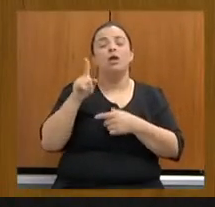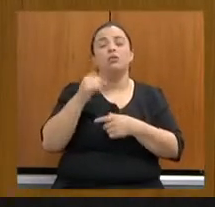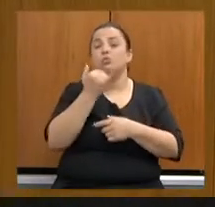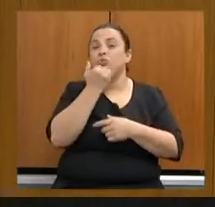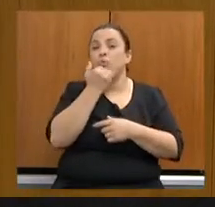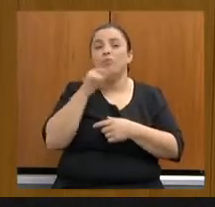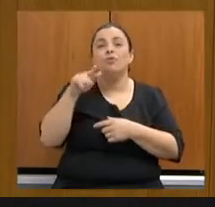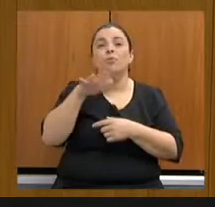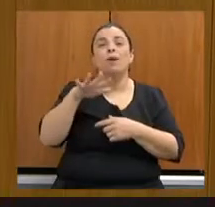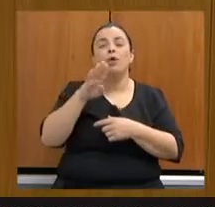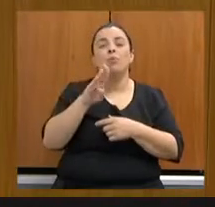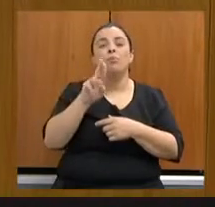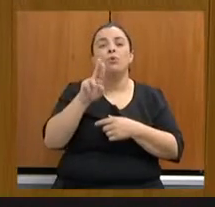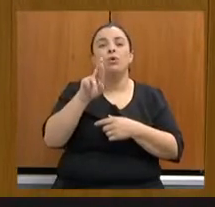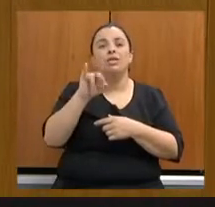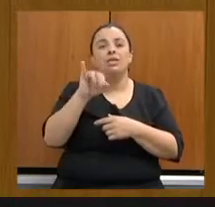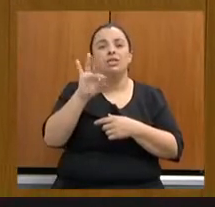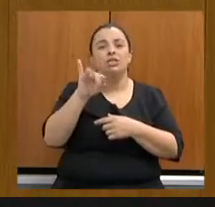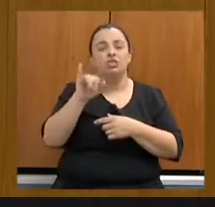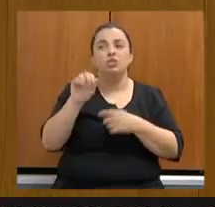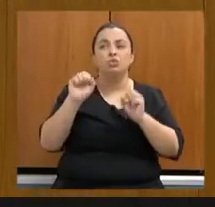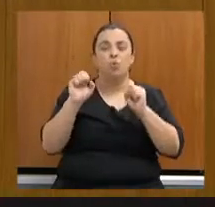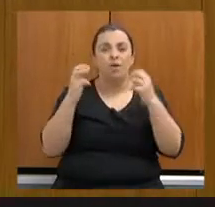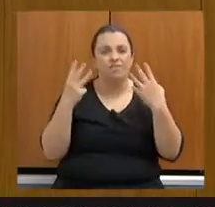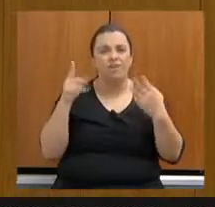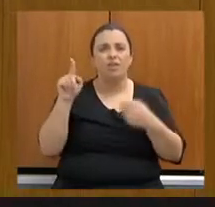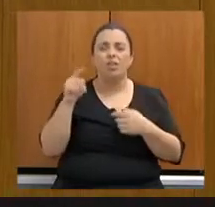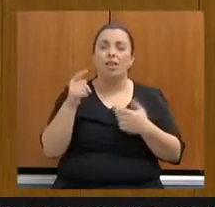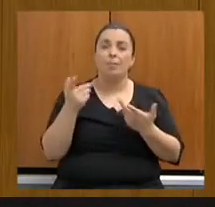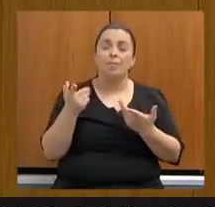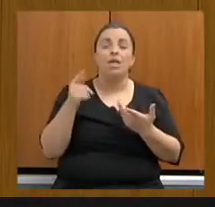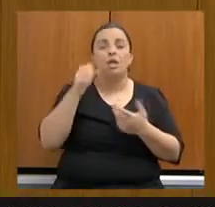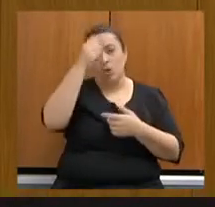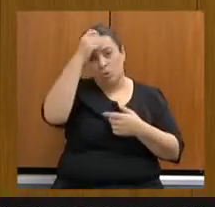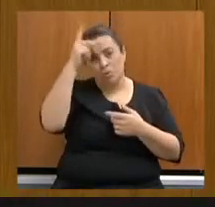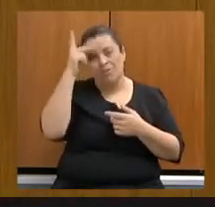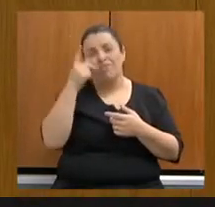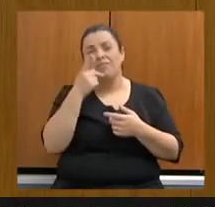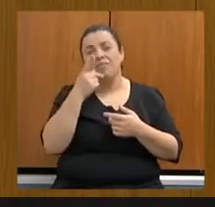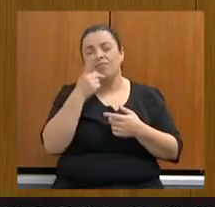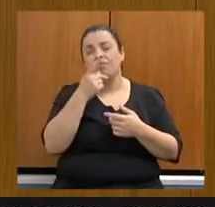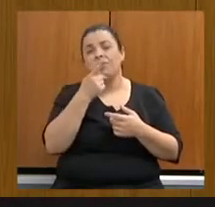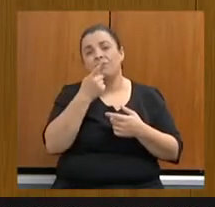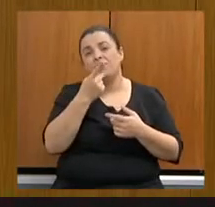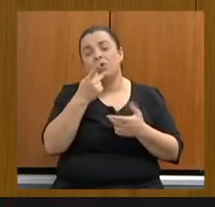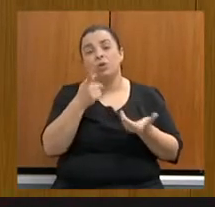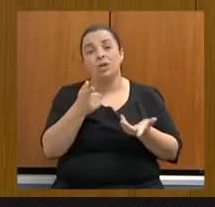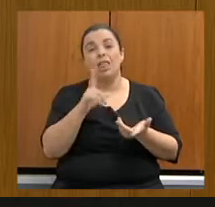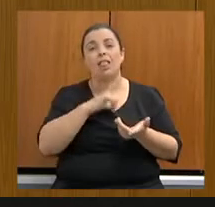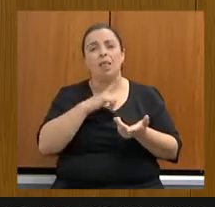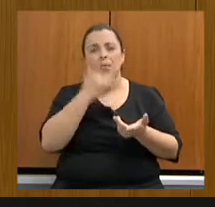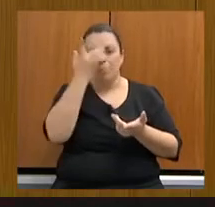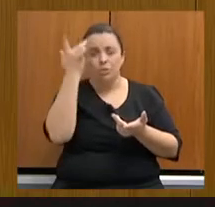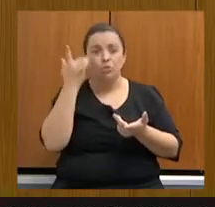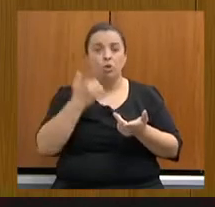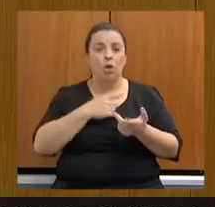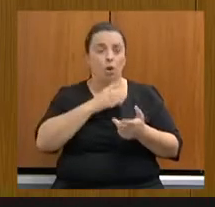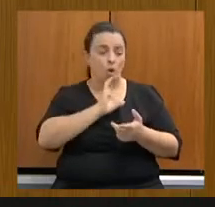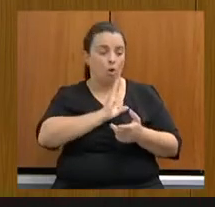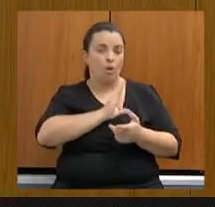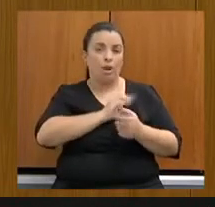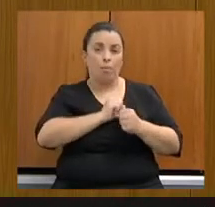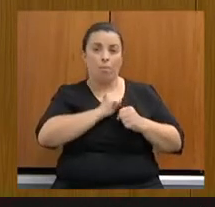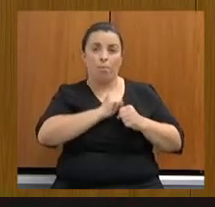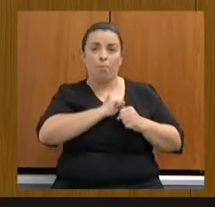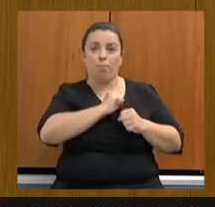de incentivo a fruticultura entorno do distrito federal e Prefeito me reclamou que um paciente enfartado tem que sair de Buritis para